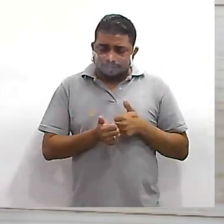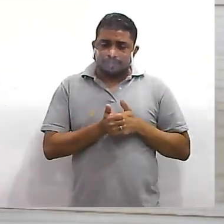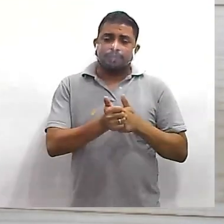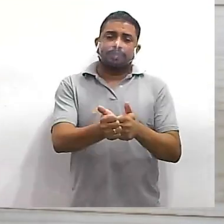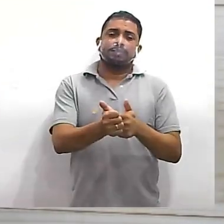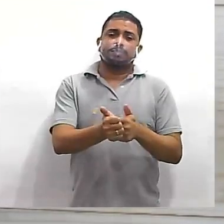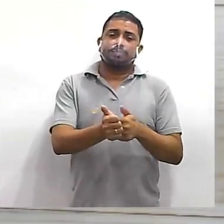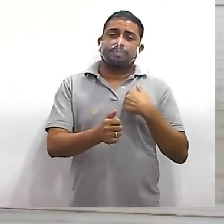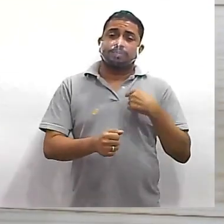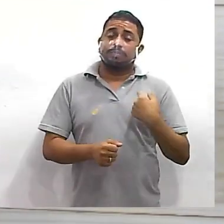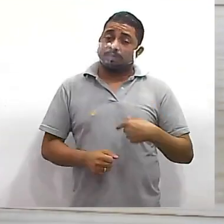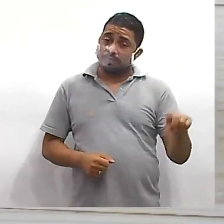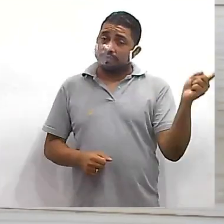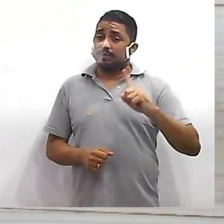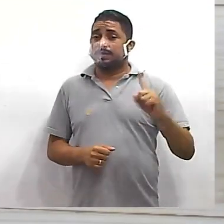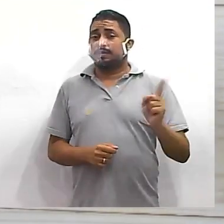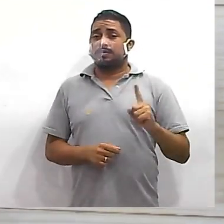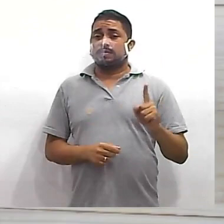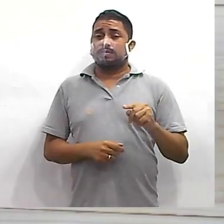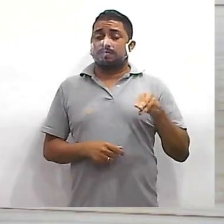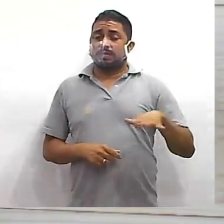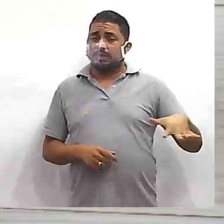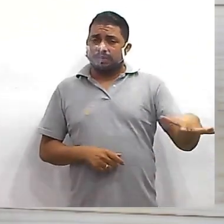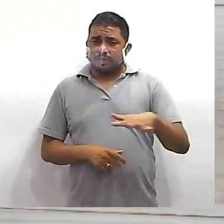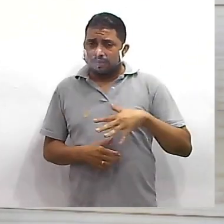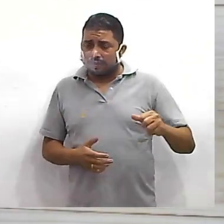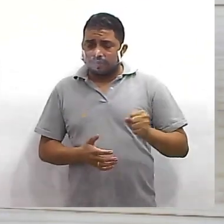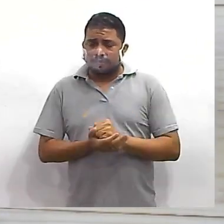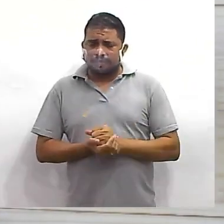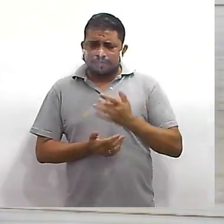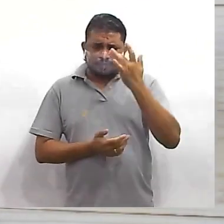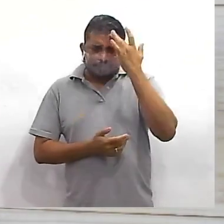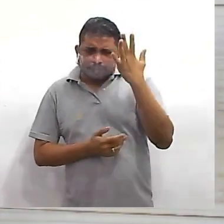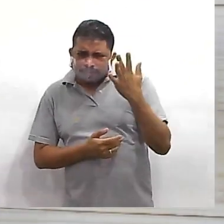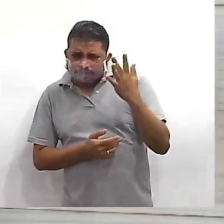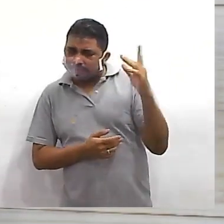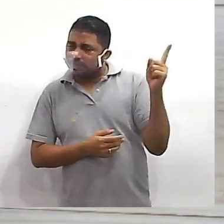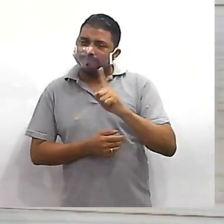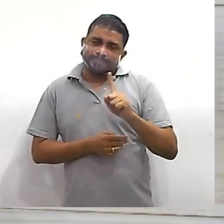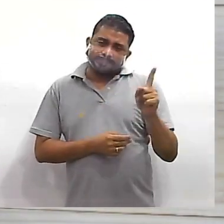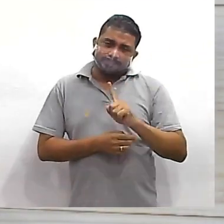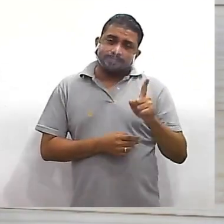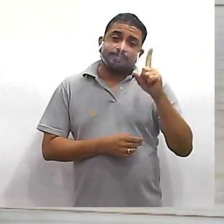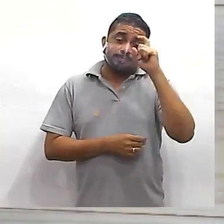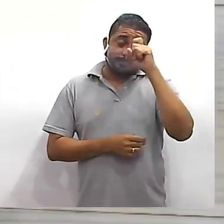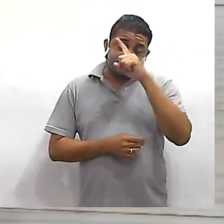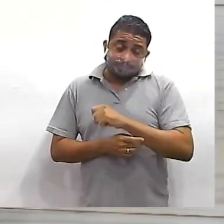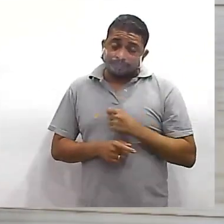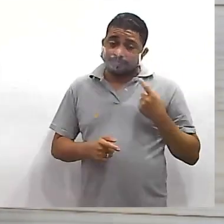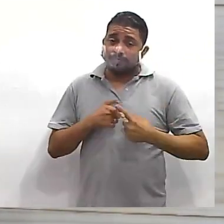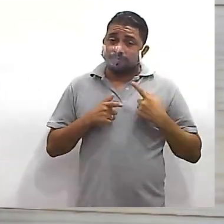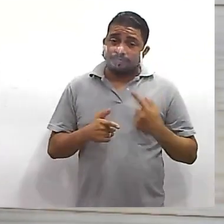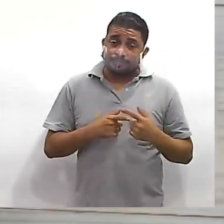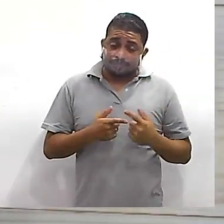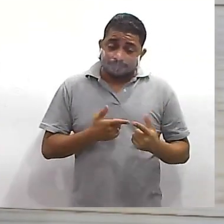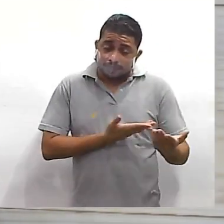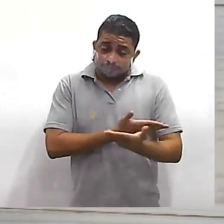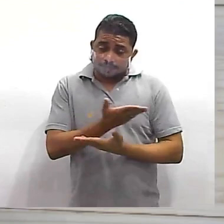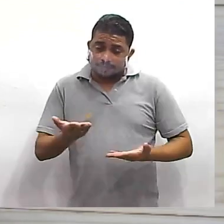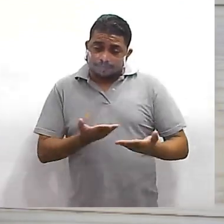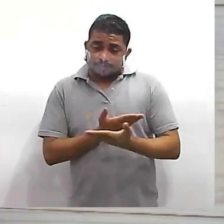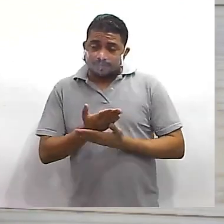eu não saia fora desse mercado. É fácil, Cris? Não, é difícil pra caramba, porque envolve a questão